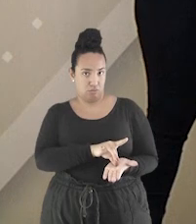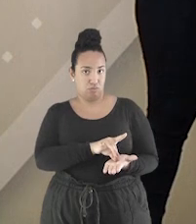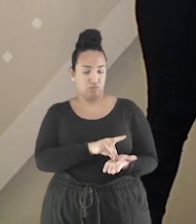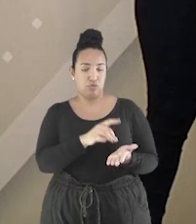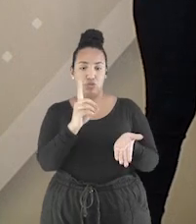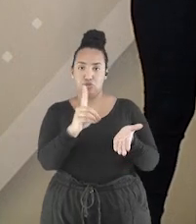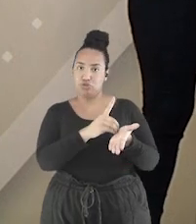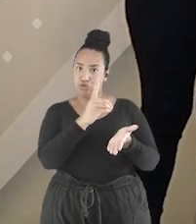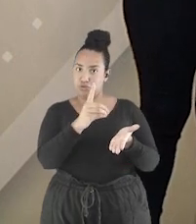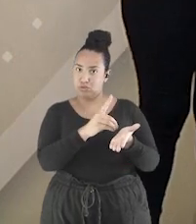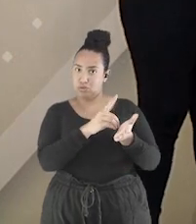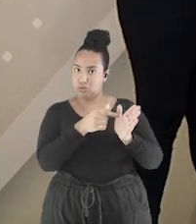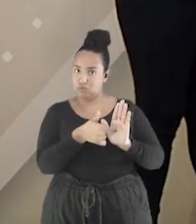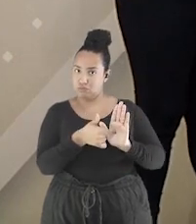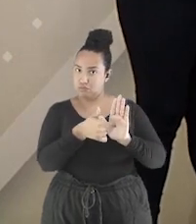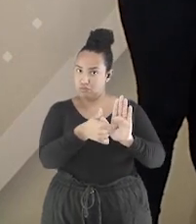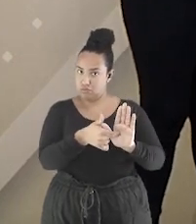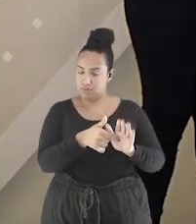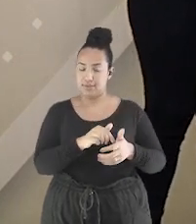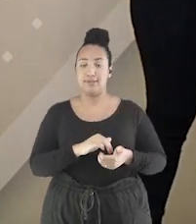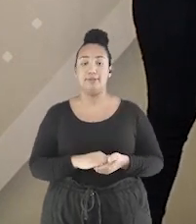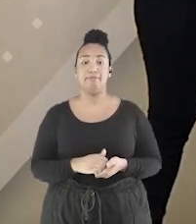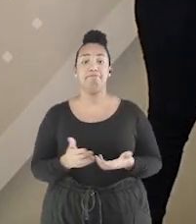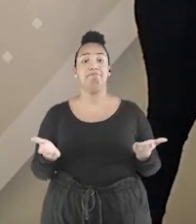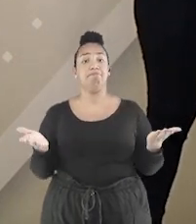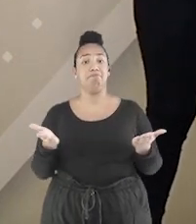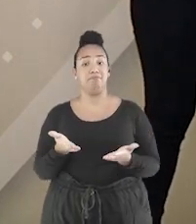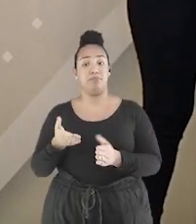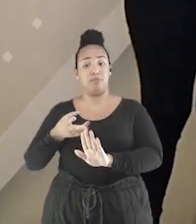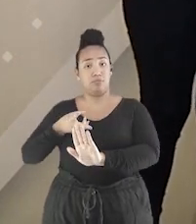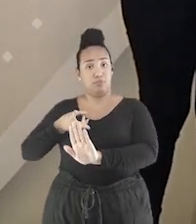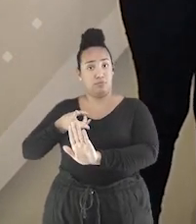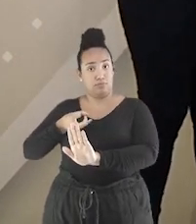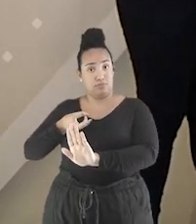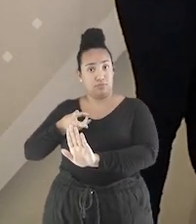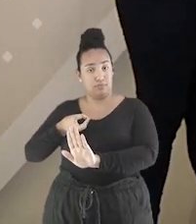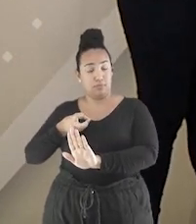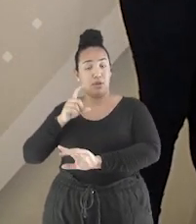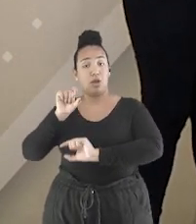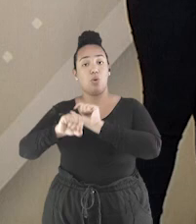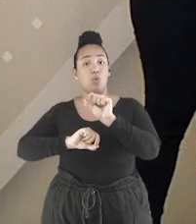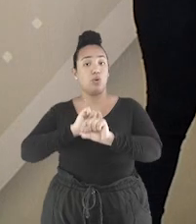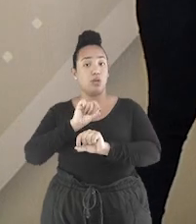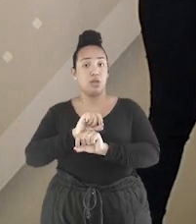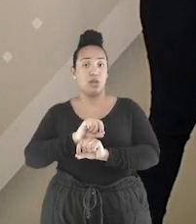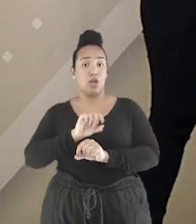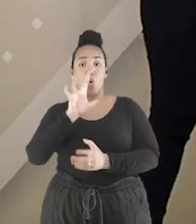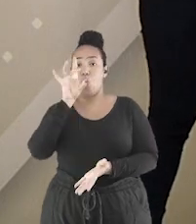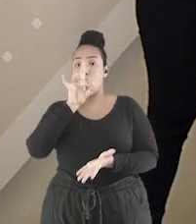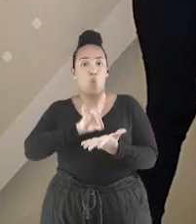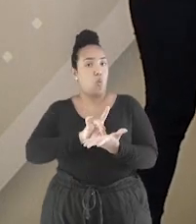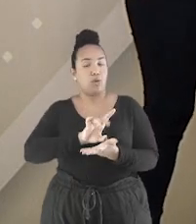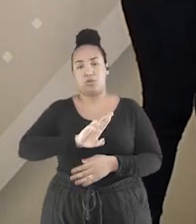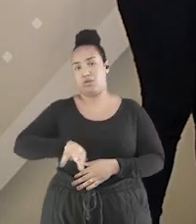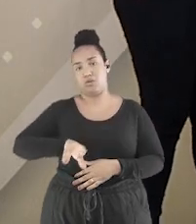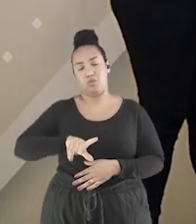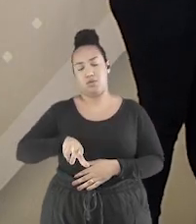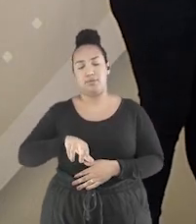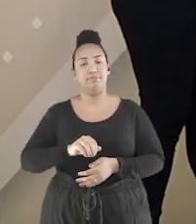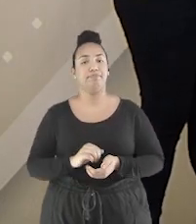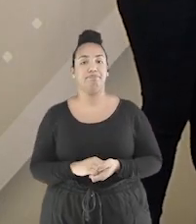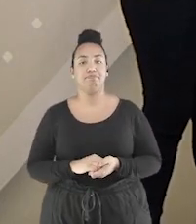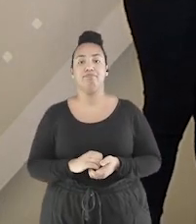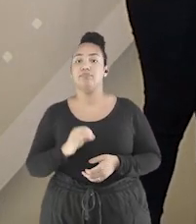aquele que aparece no dicionário. Já o sentido figurado ou conotativo é o não real. É o sentido